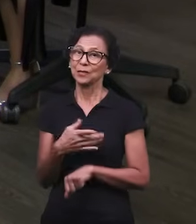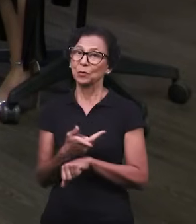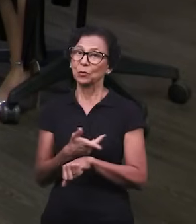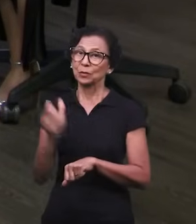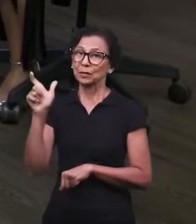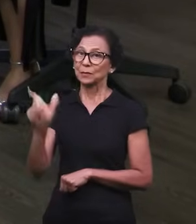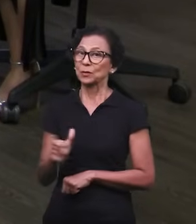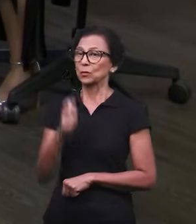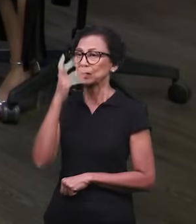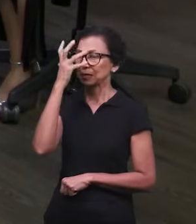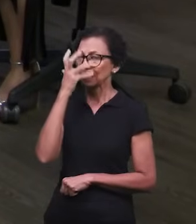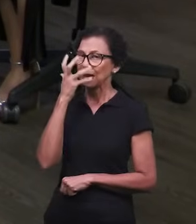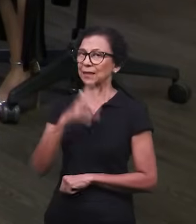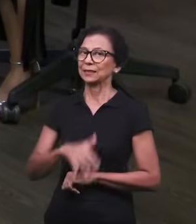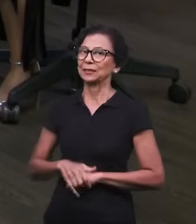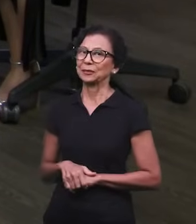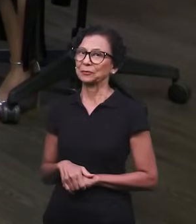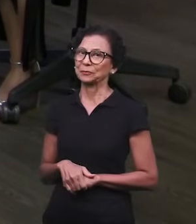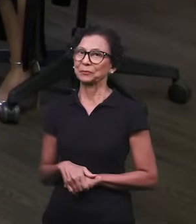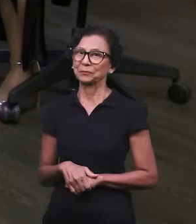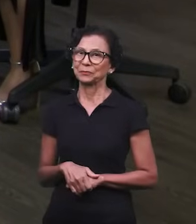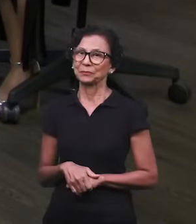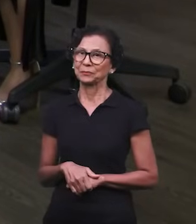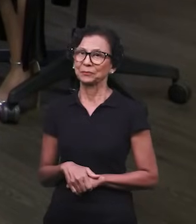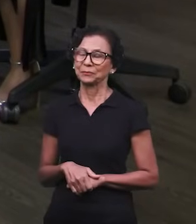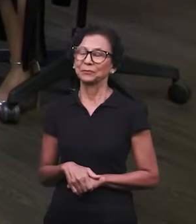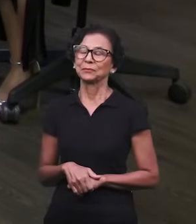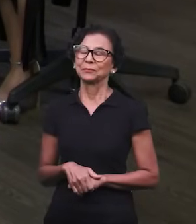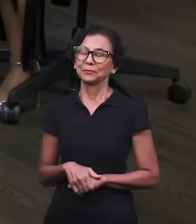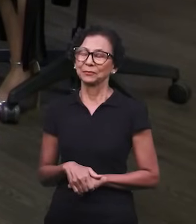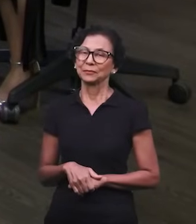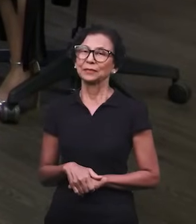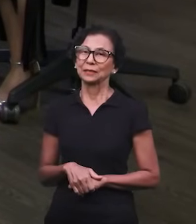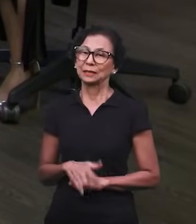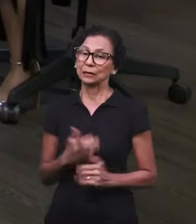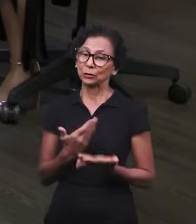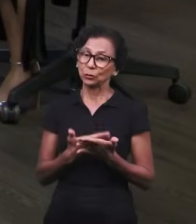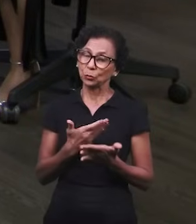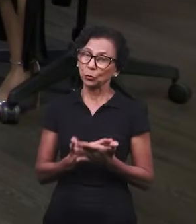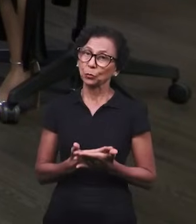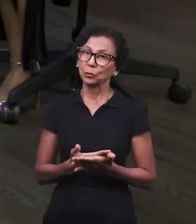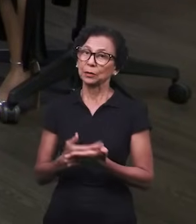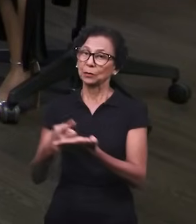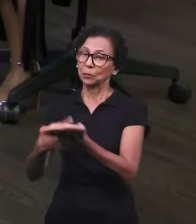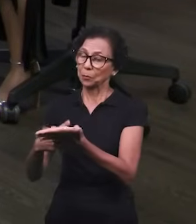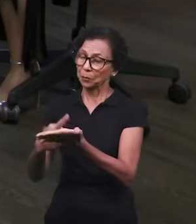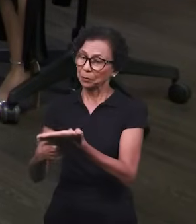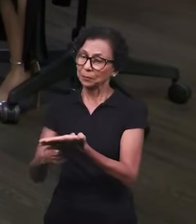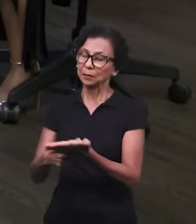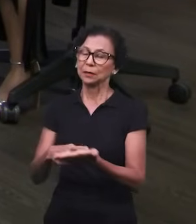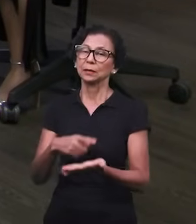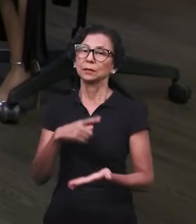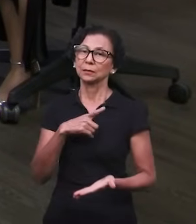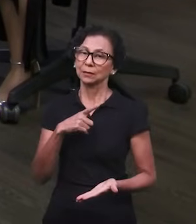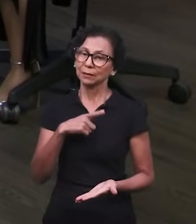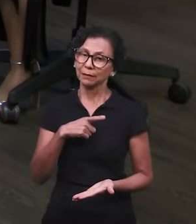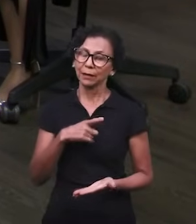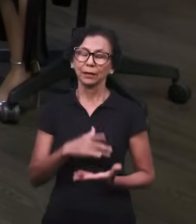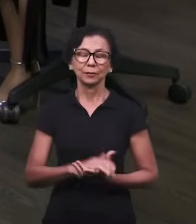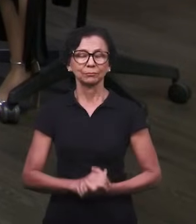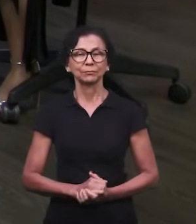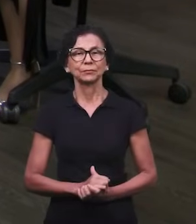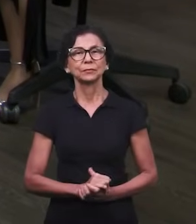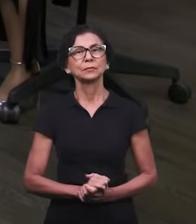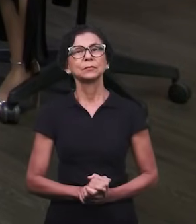dão testemunho, procuram aqueles que têm uma postura em relação aos estudos de levar bastante a sério aquele momento e tudo mais. Então